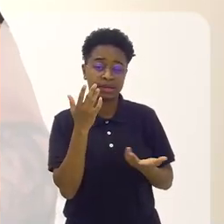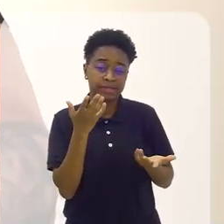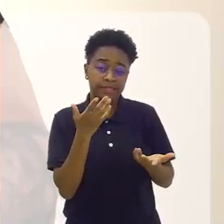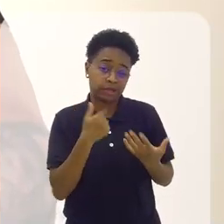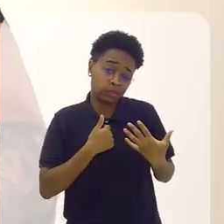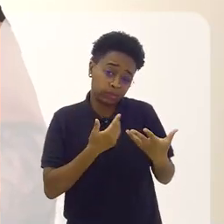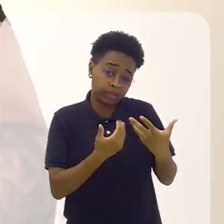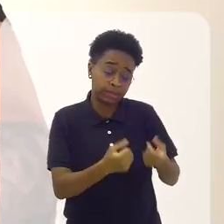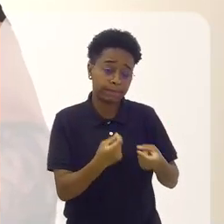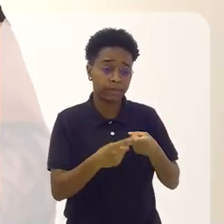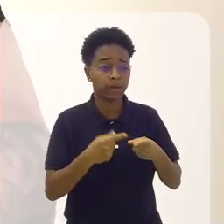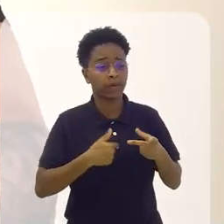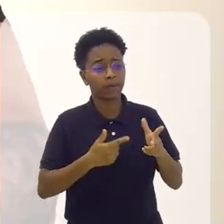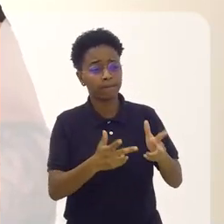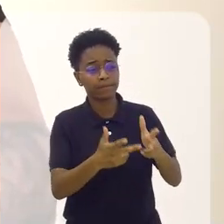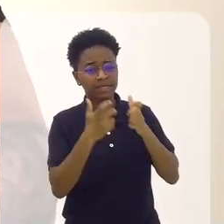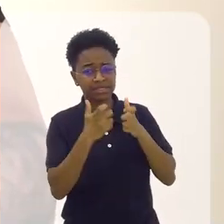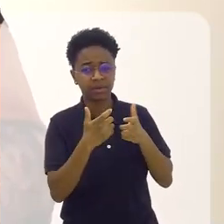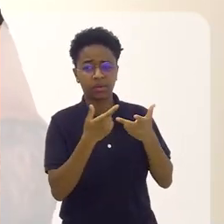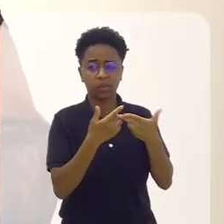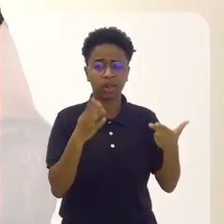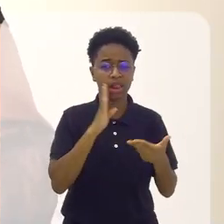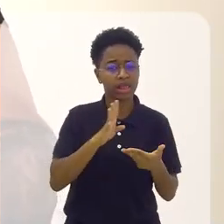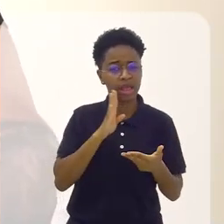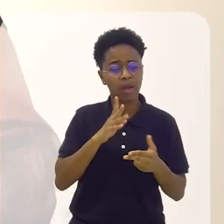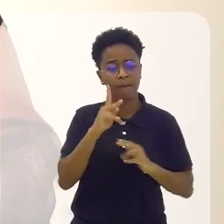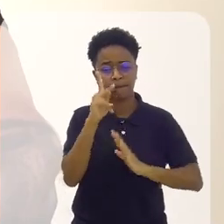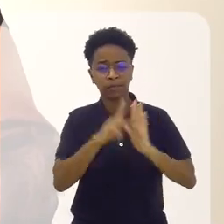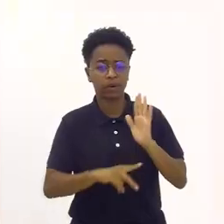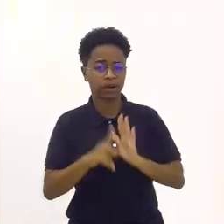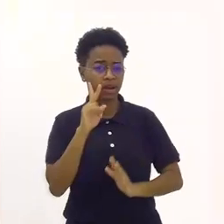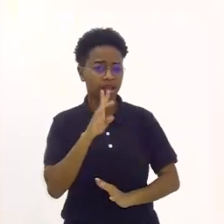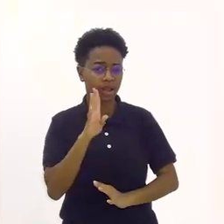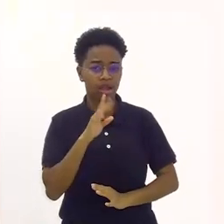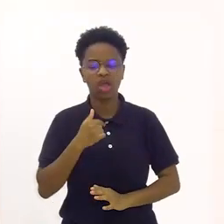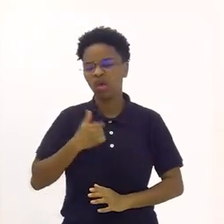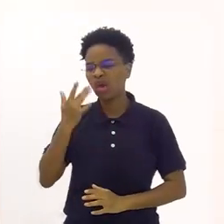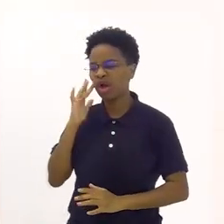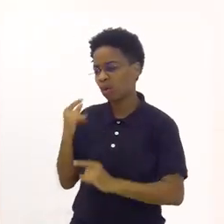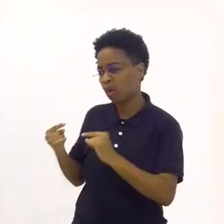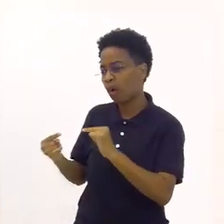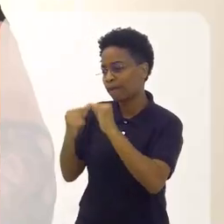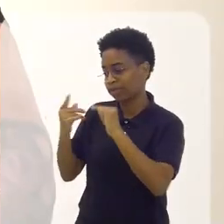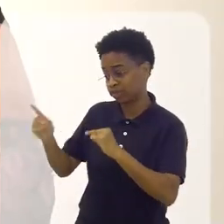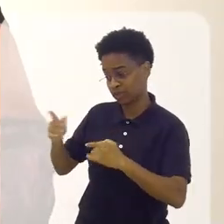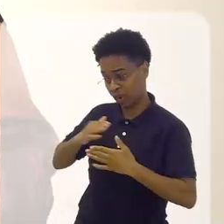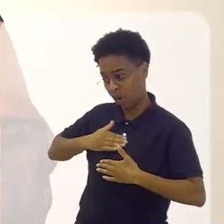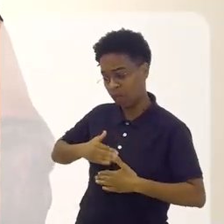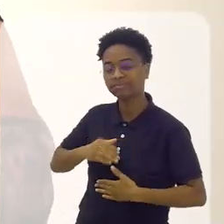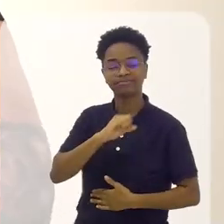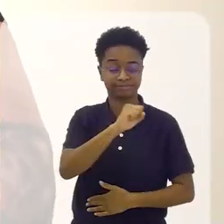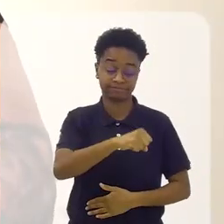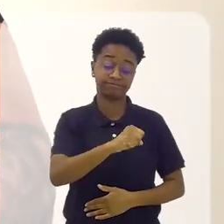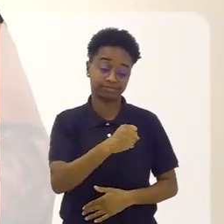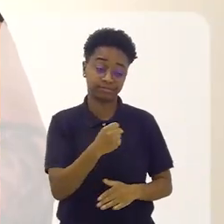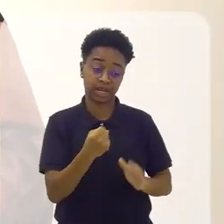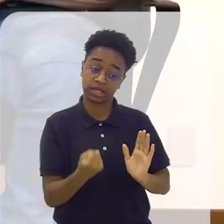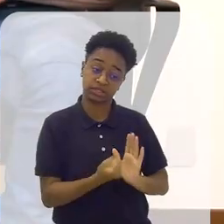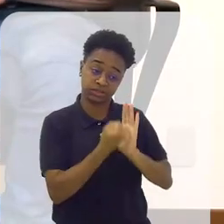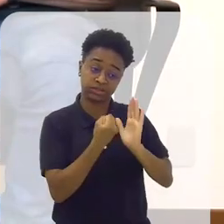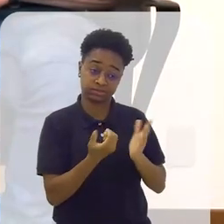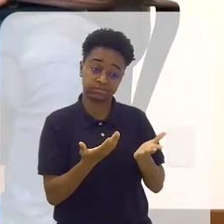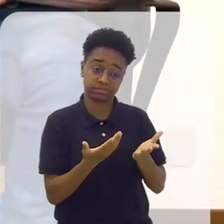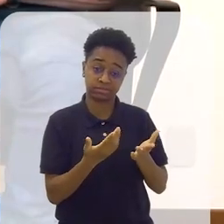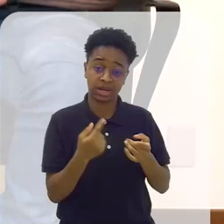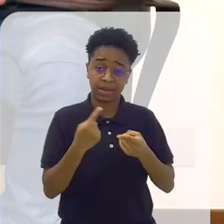eu vejo que é uma coisa legal, assim, um projeto muito legal. Mas eu acho que tem a ver com o seu tipo físico. Sim, é o estereótipo. Quando ele já olha,